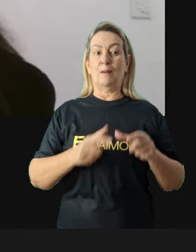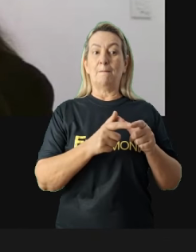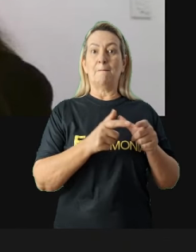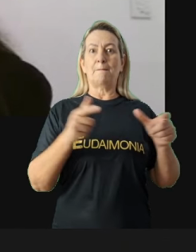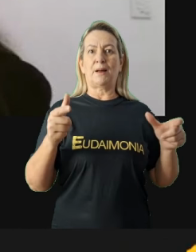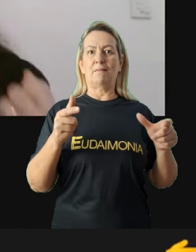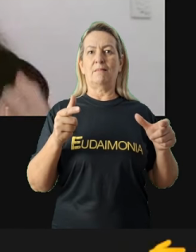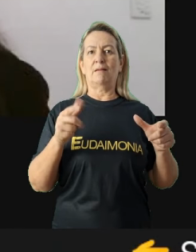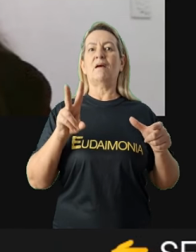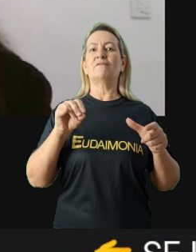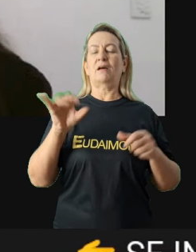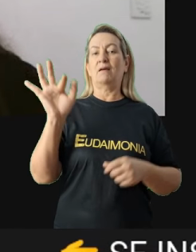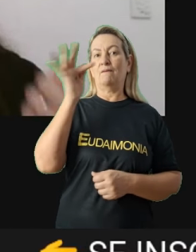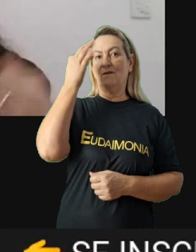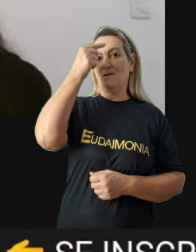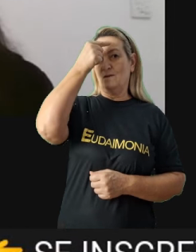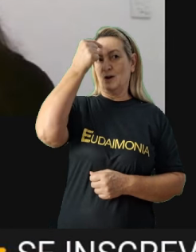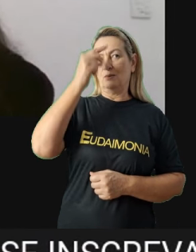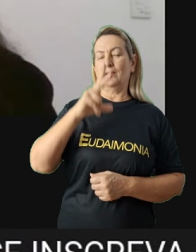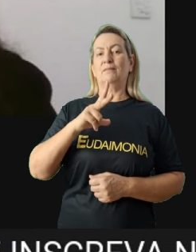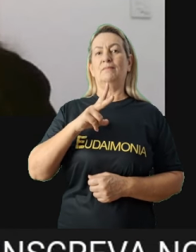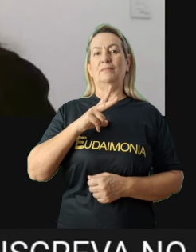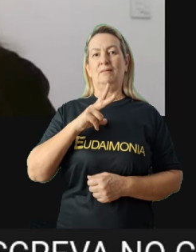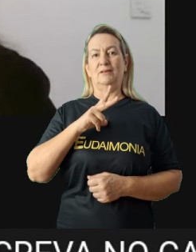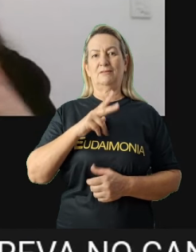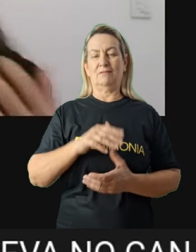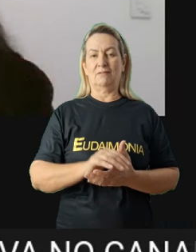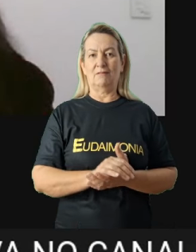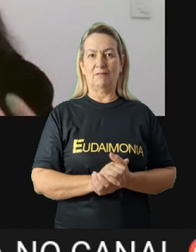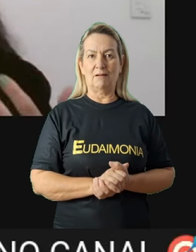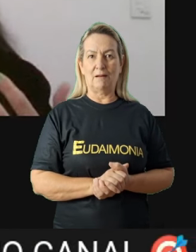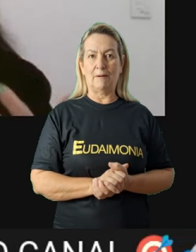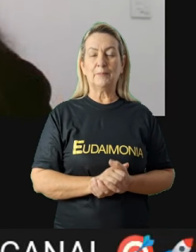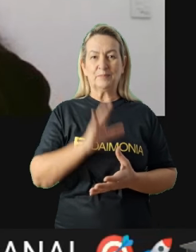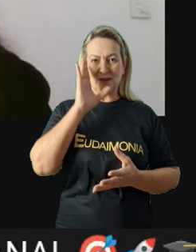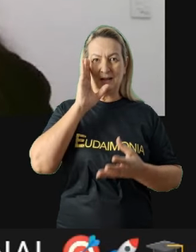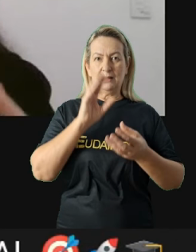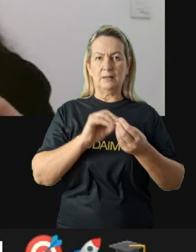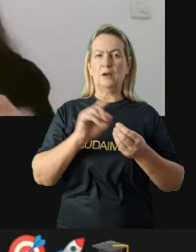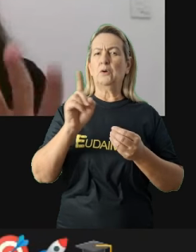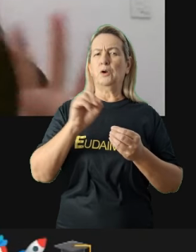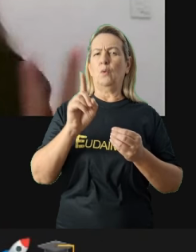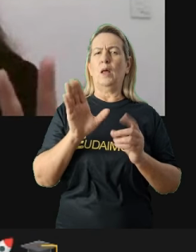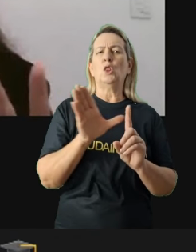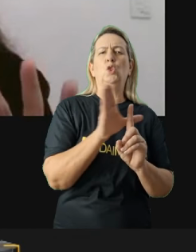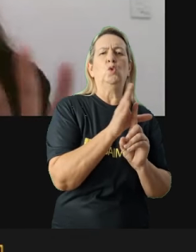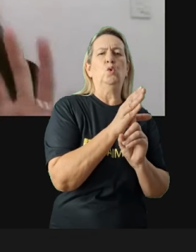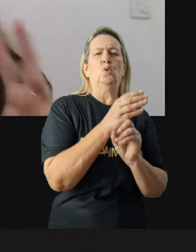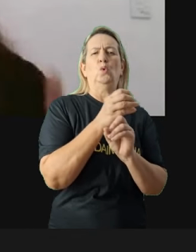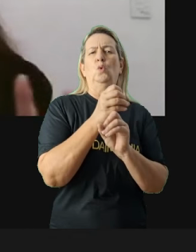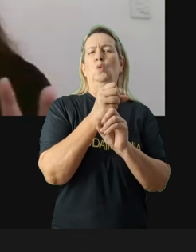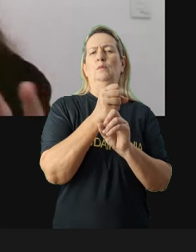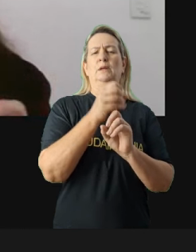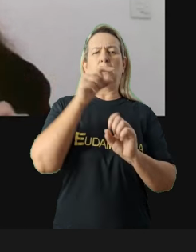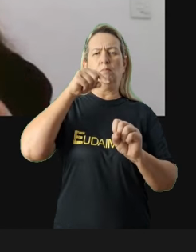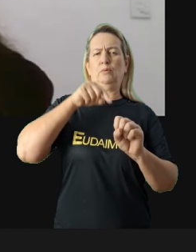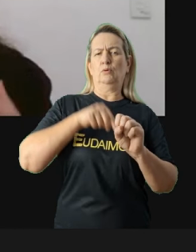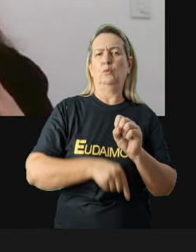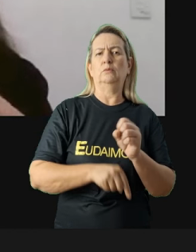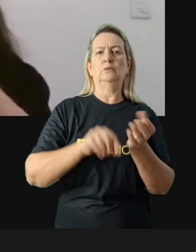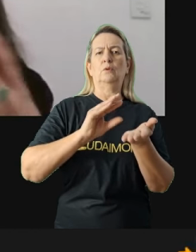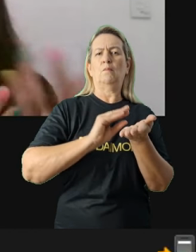privada. E nós é que vamos ter que lidar com isso. Então, como professores, nós temos que estar preparados, saber usar, entender, não entender da parte ali que a Isis domina, né? Que é